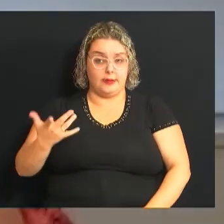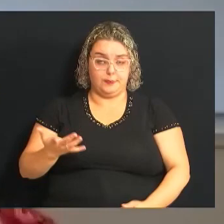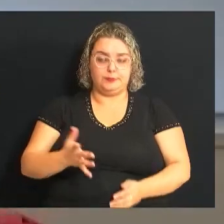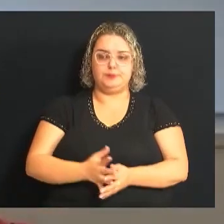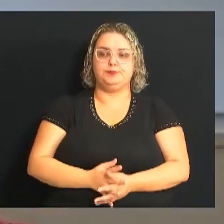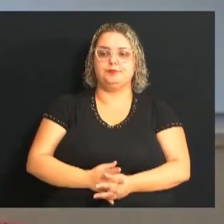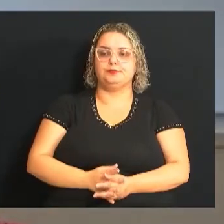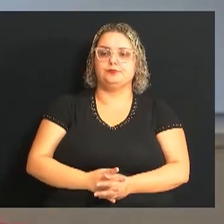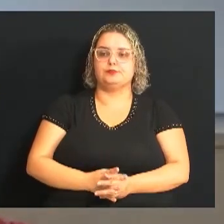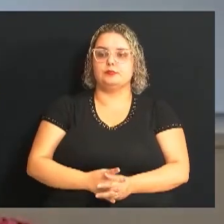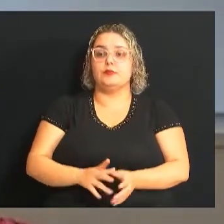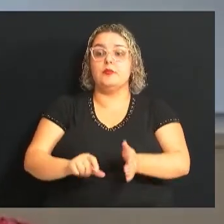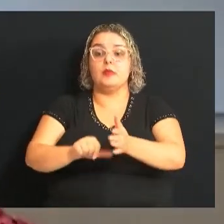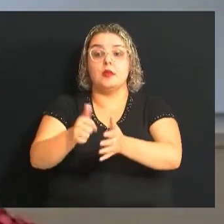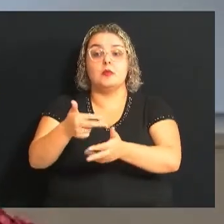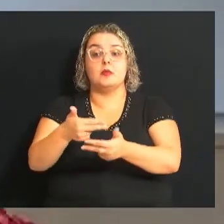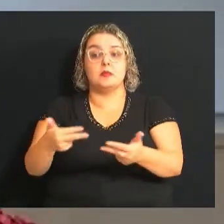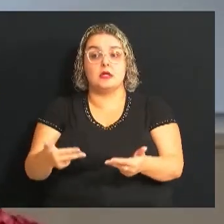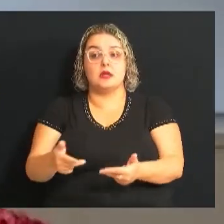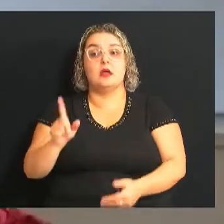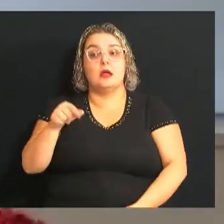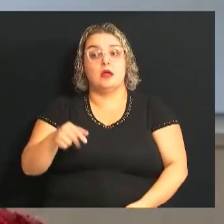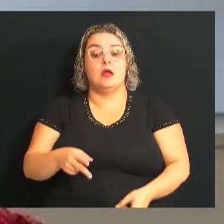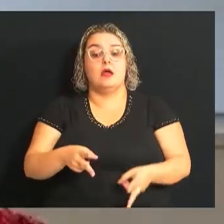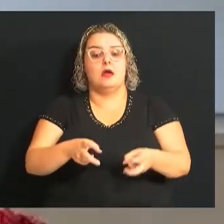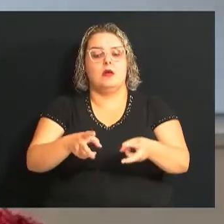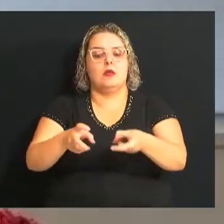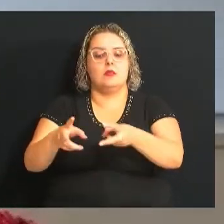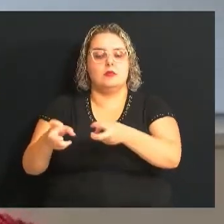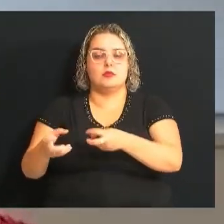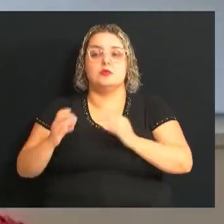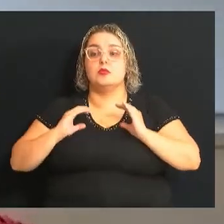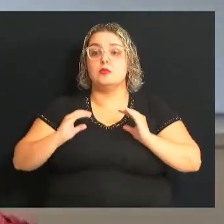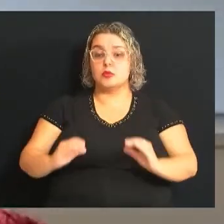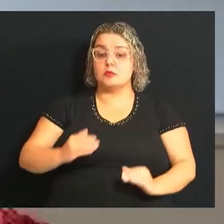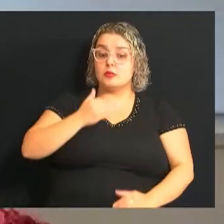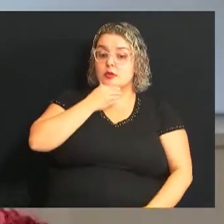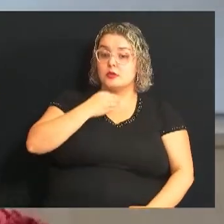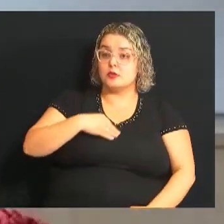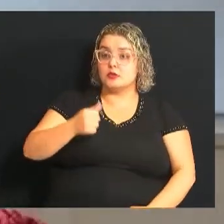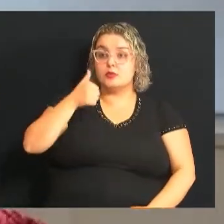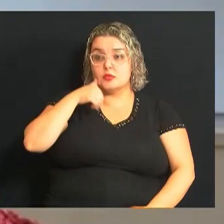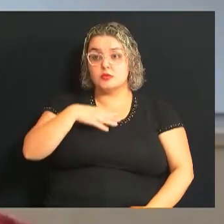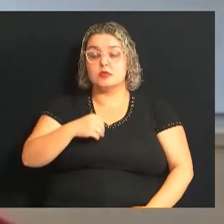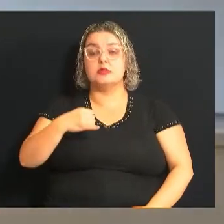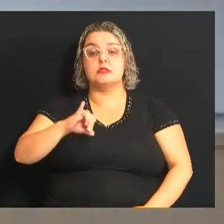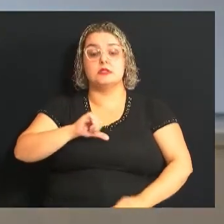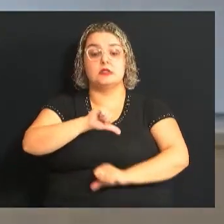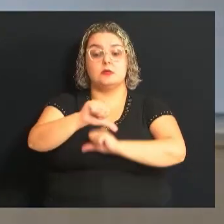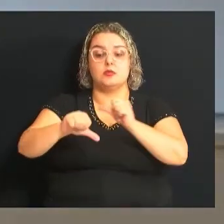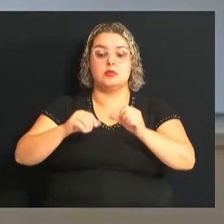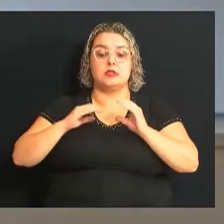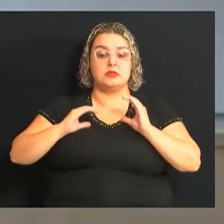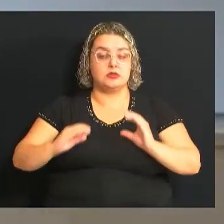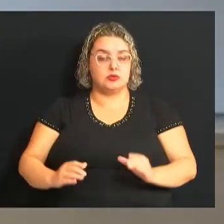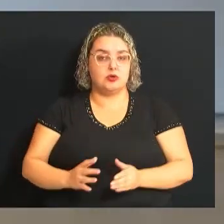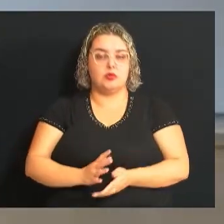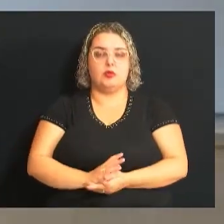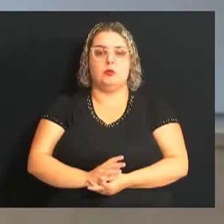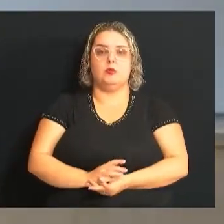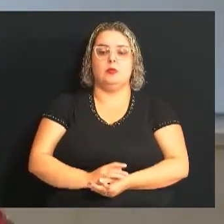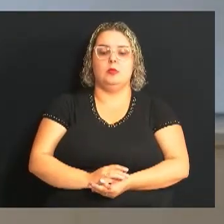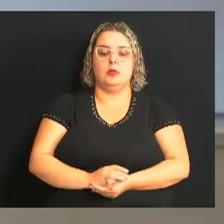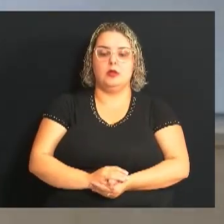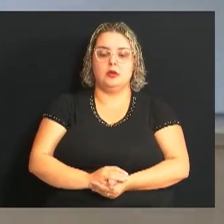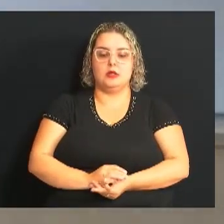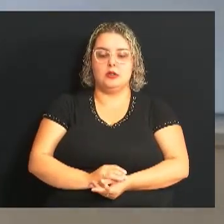Olha, o primeiro passo é observar o comportamento dos filhos, né? Se há uma mudança de comportamento, se